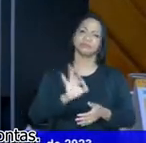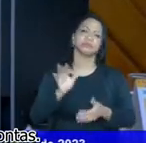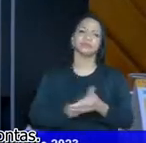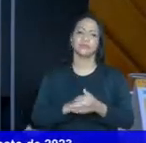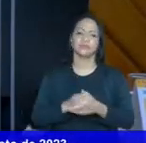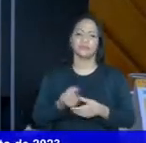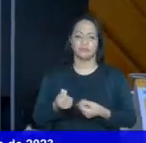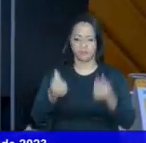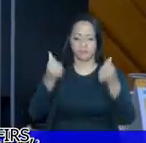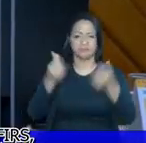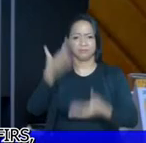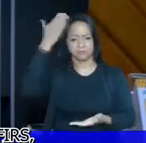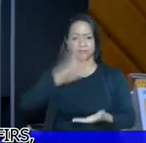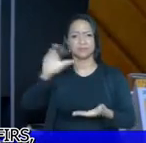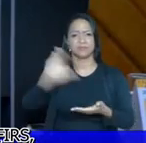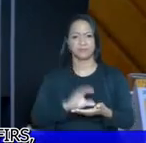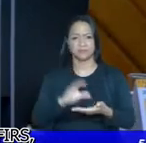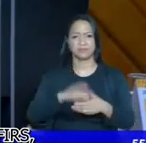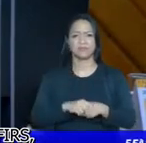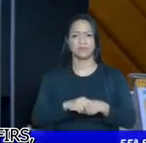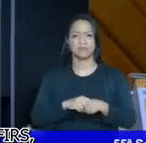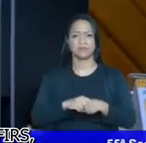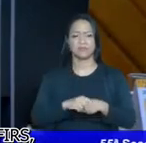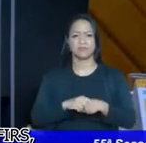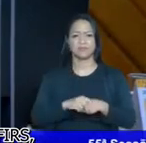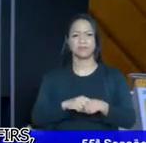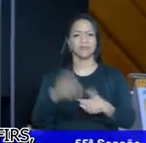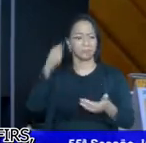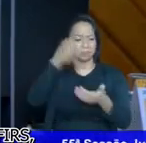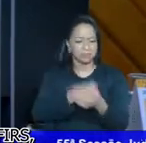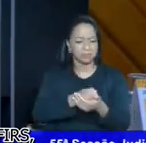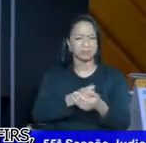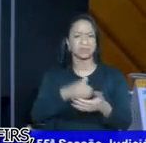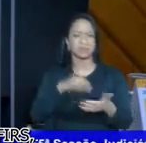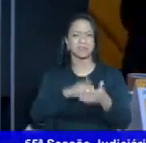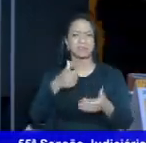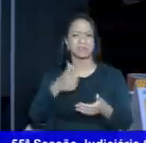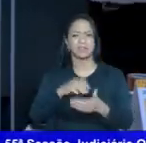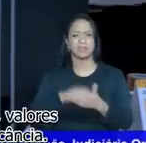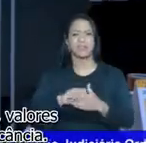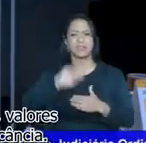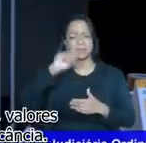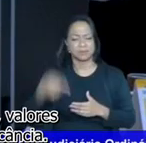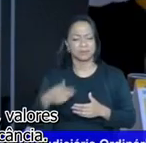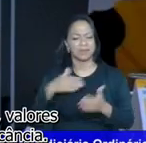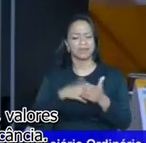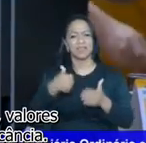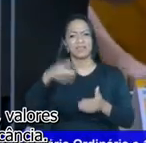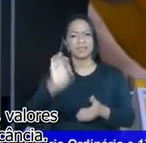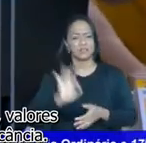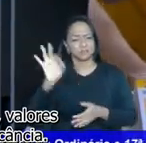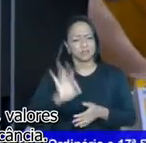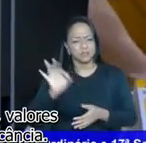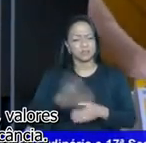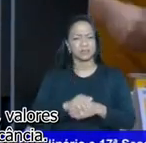valor da prestação de contas. Então, o tanto que foi gasto, se foi até 1.000 FIRs ou 10% do valor de contas,